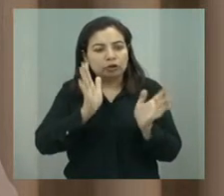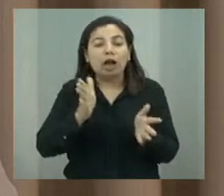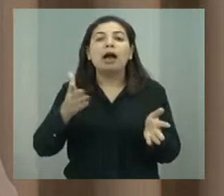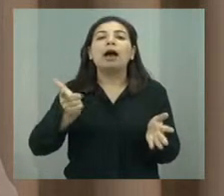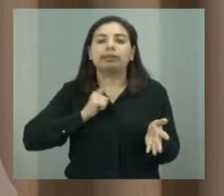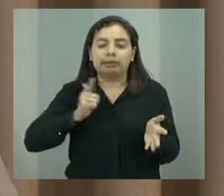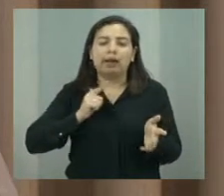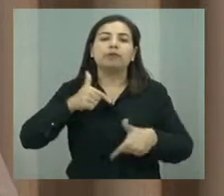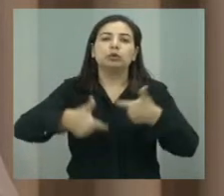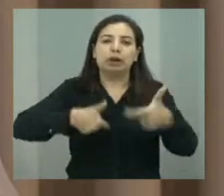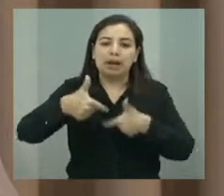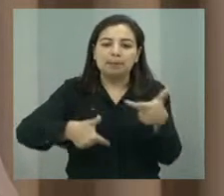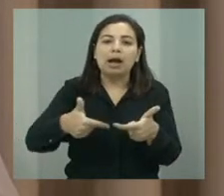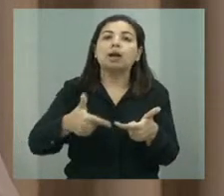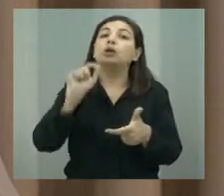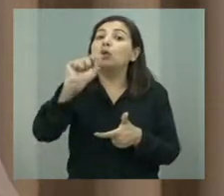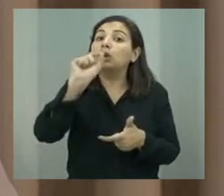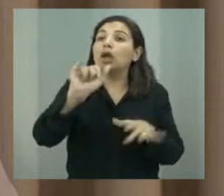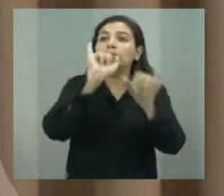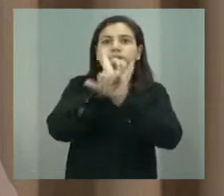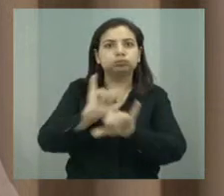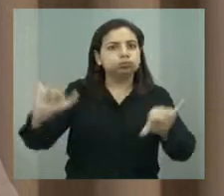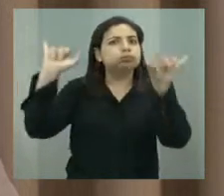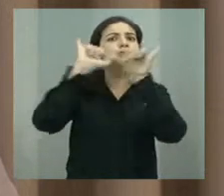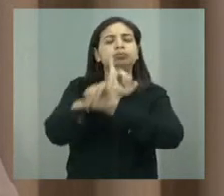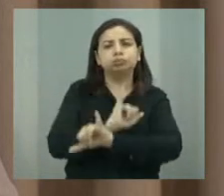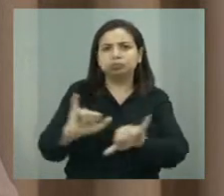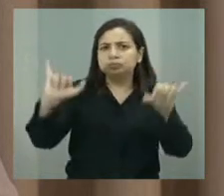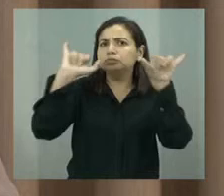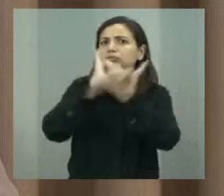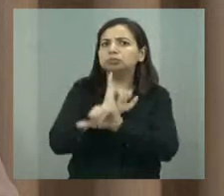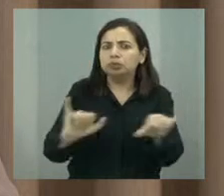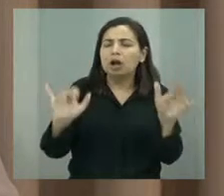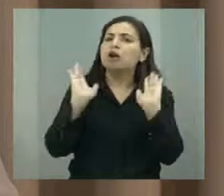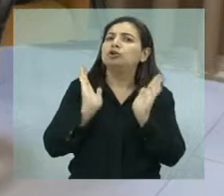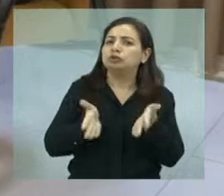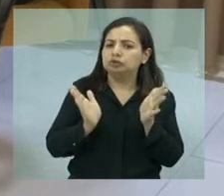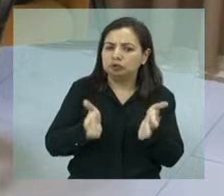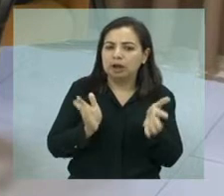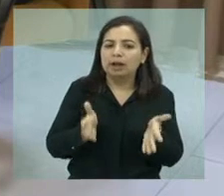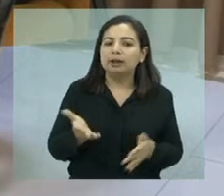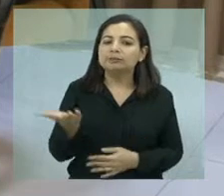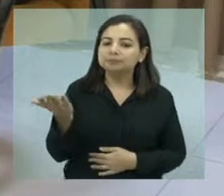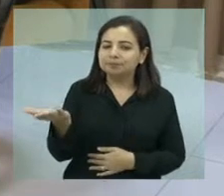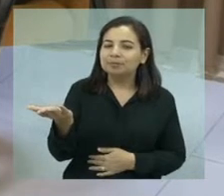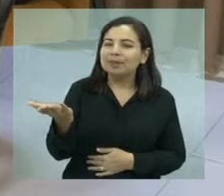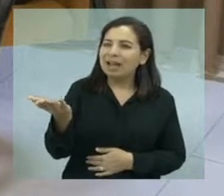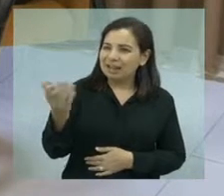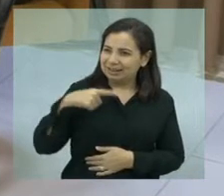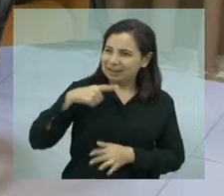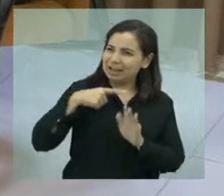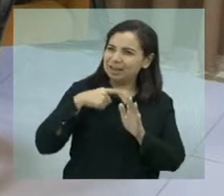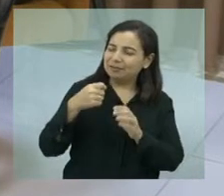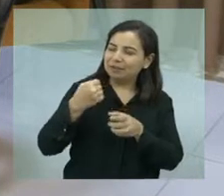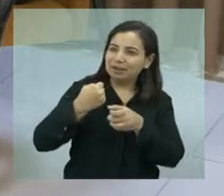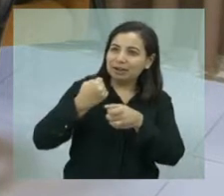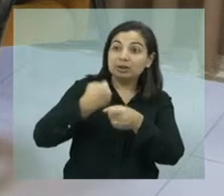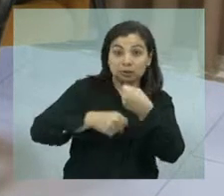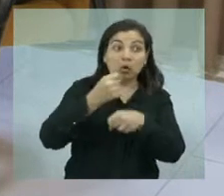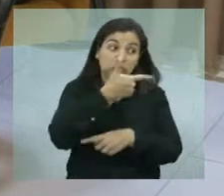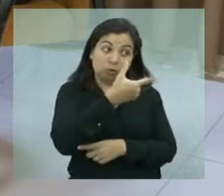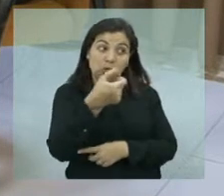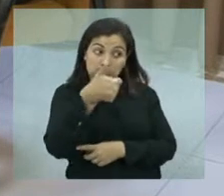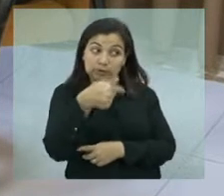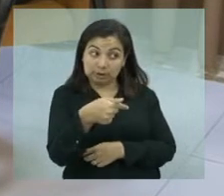em um trabalho de divulgação, ampla divulgação da lei. Uma bem recente que a gente pode dizer é a alteração do final do ano, né? Isso, foi de